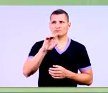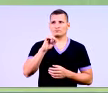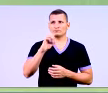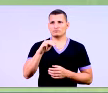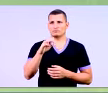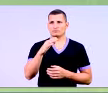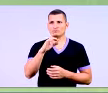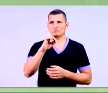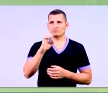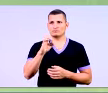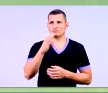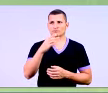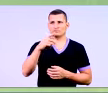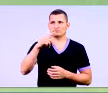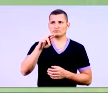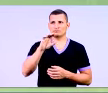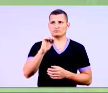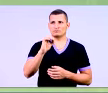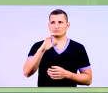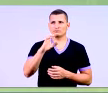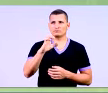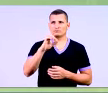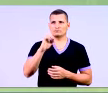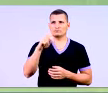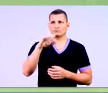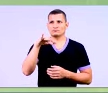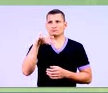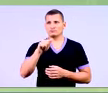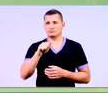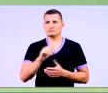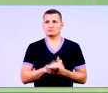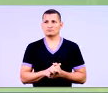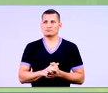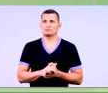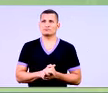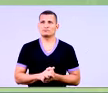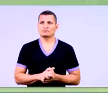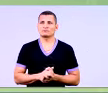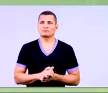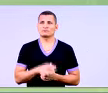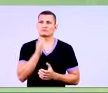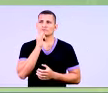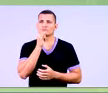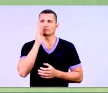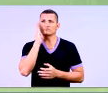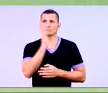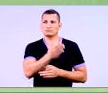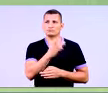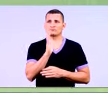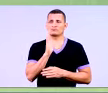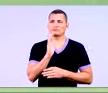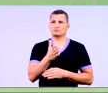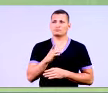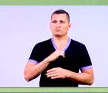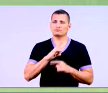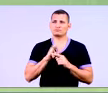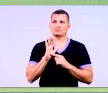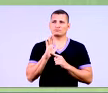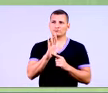justamente como que vai ser feito o cálculo vamos dar um exemplo diretamente aqui já está na tela